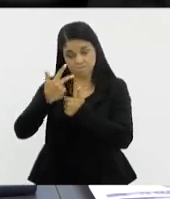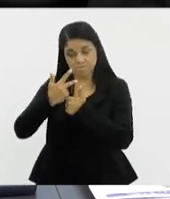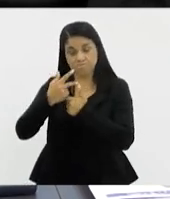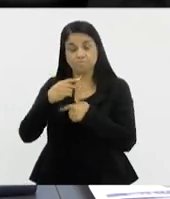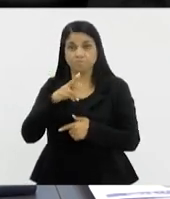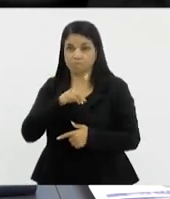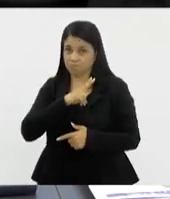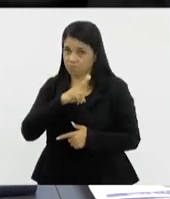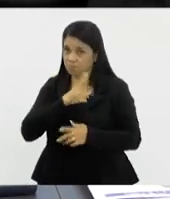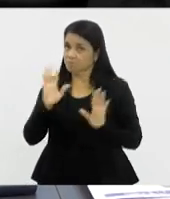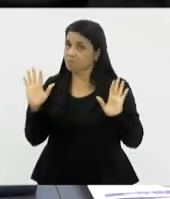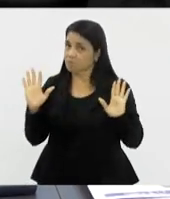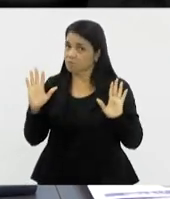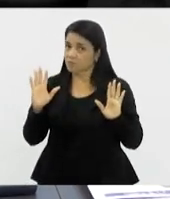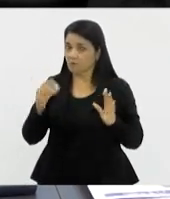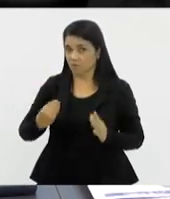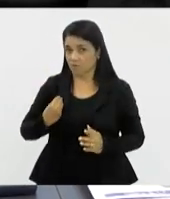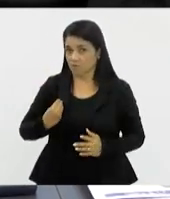etc.